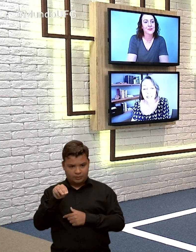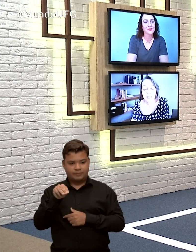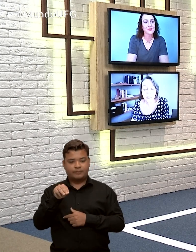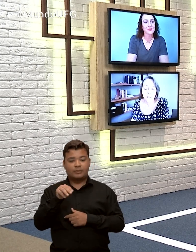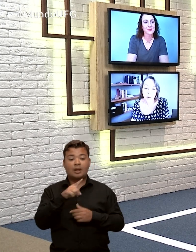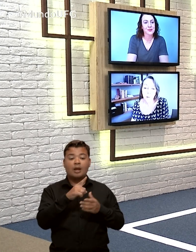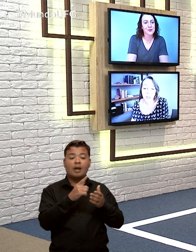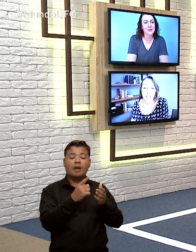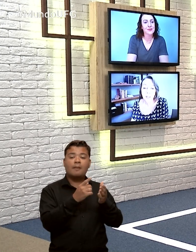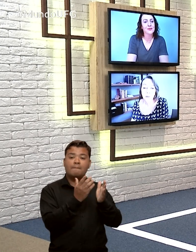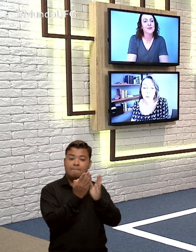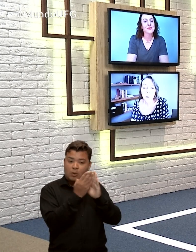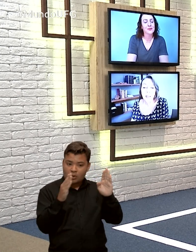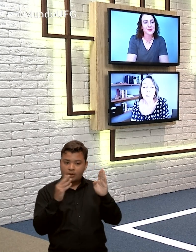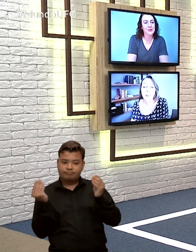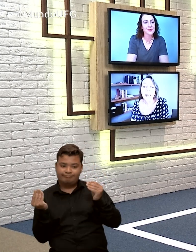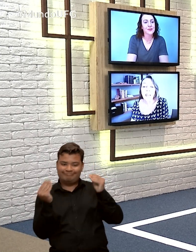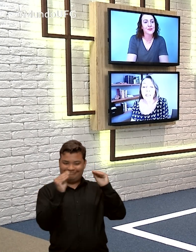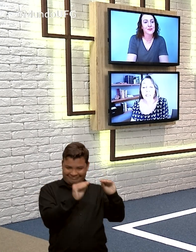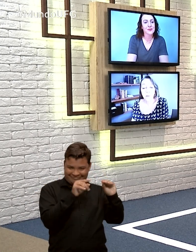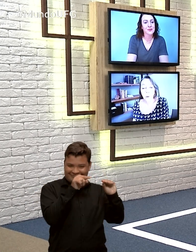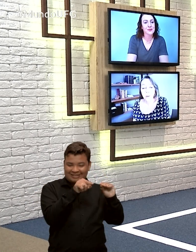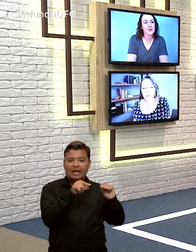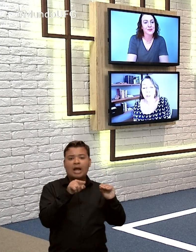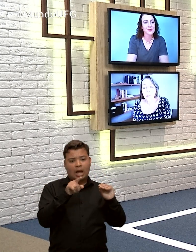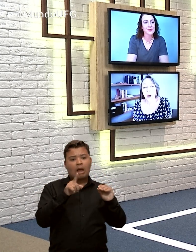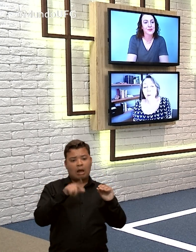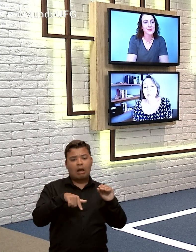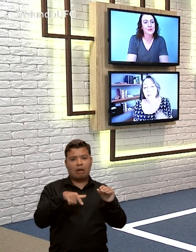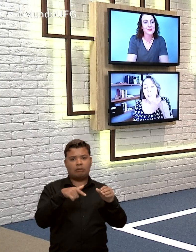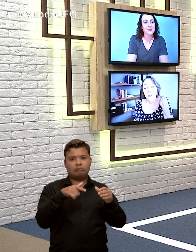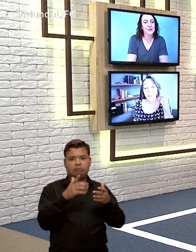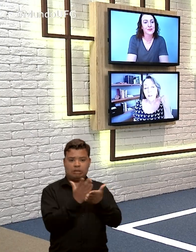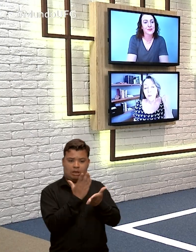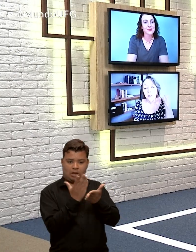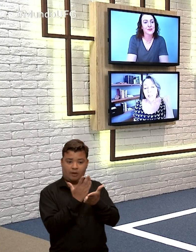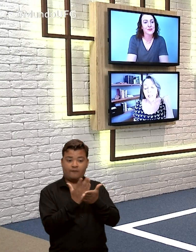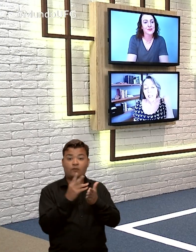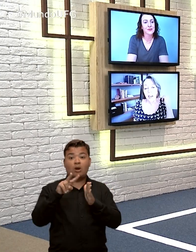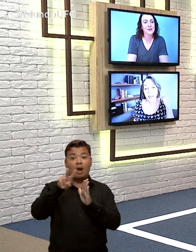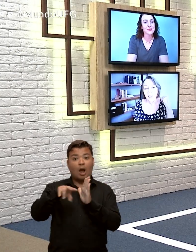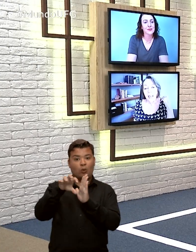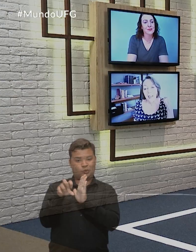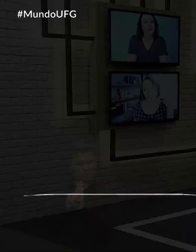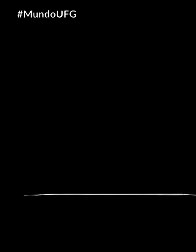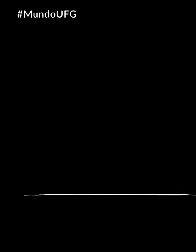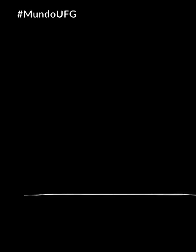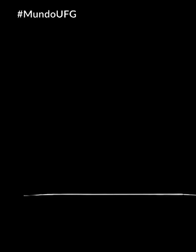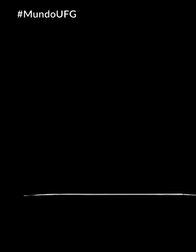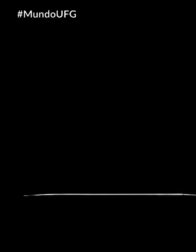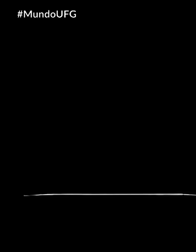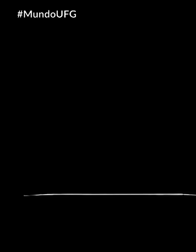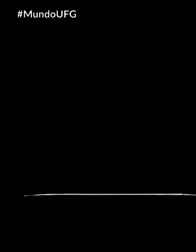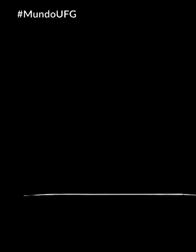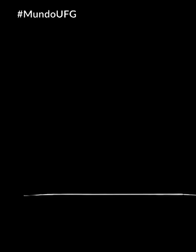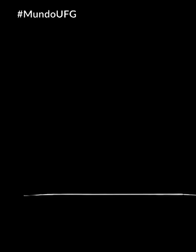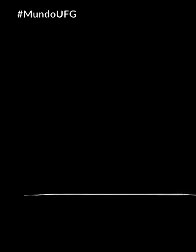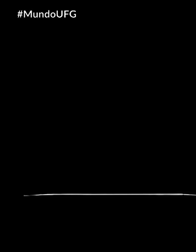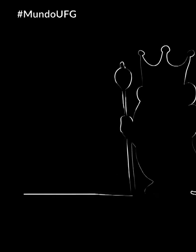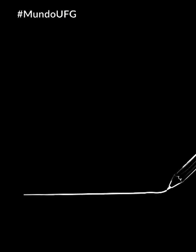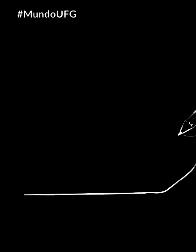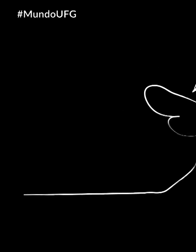biblioteca, em forma de livro, não é? Livro audiovisual. Então, são livros que a grande